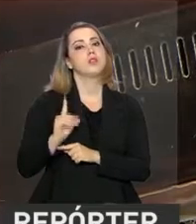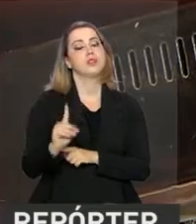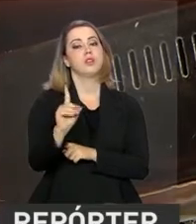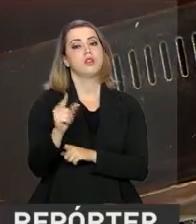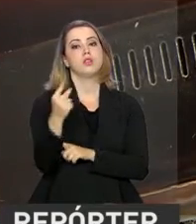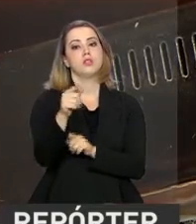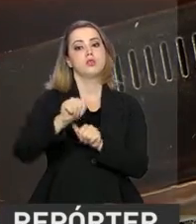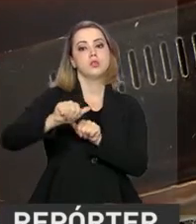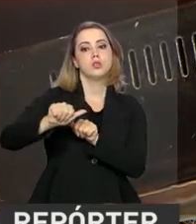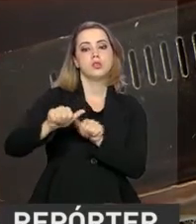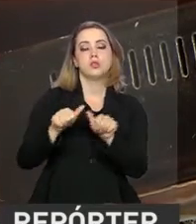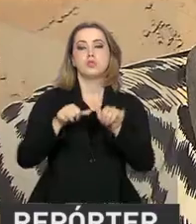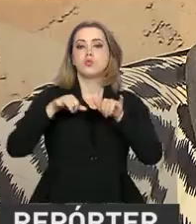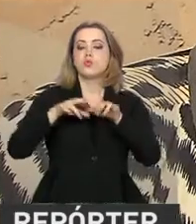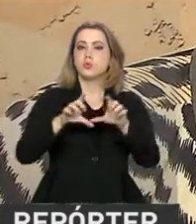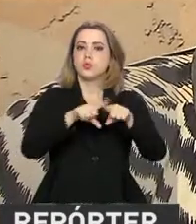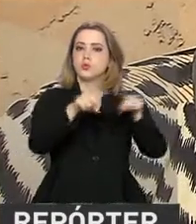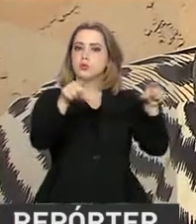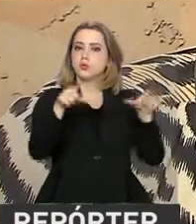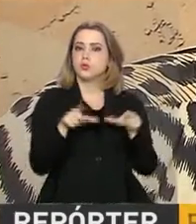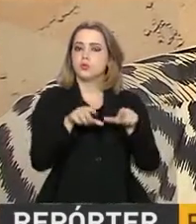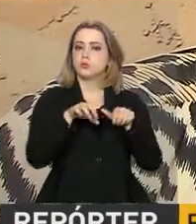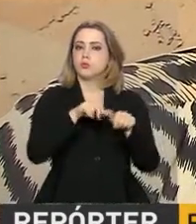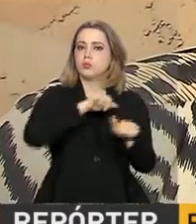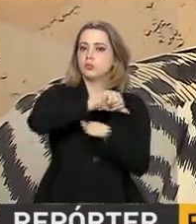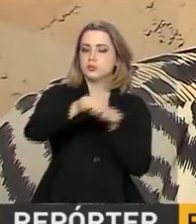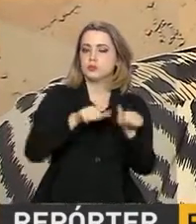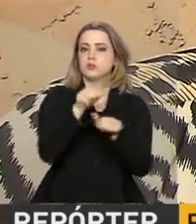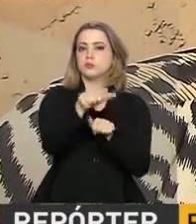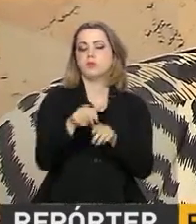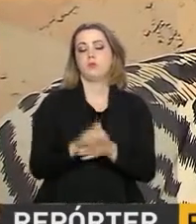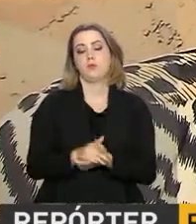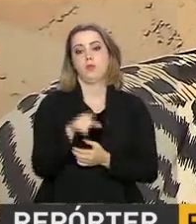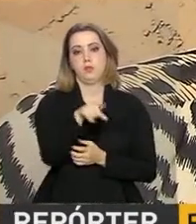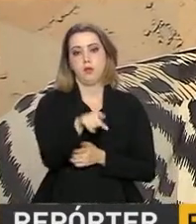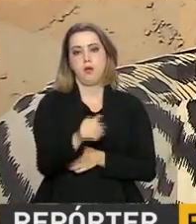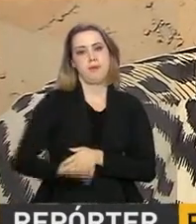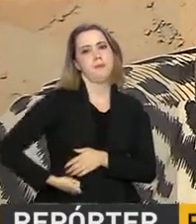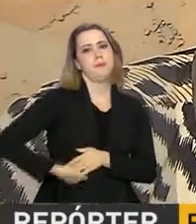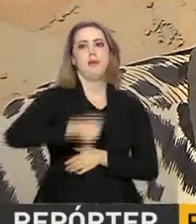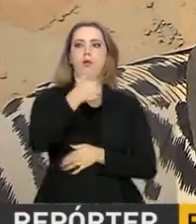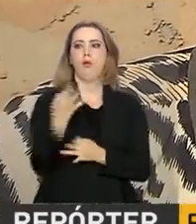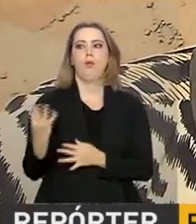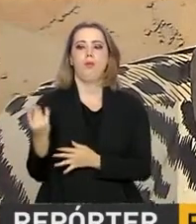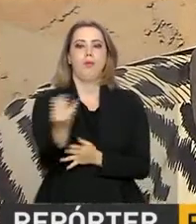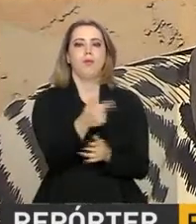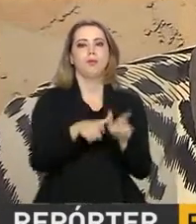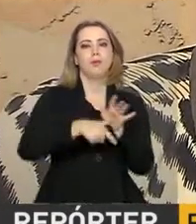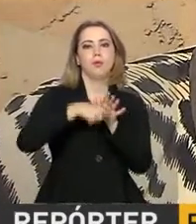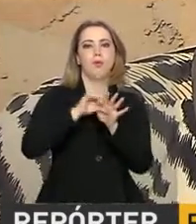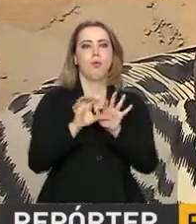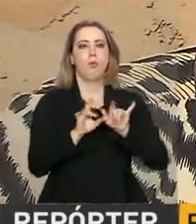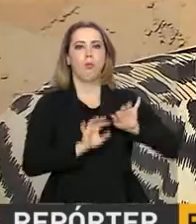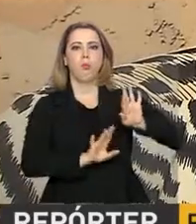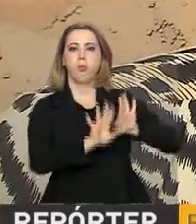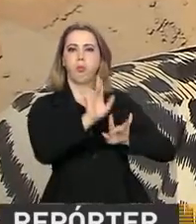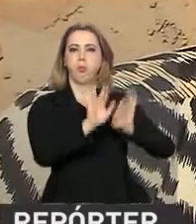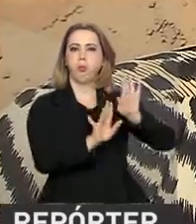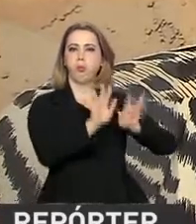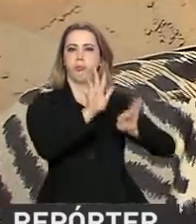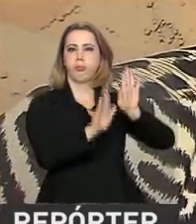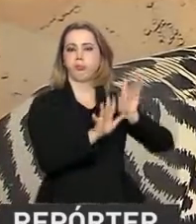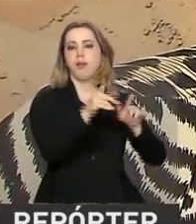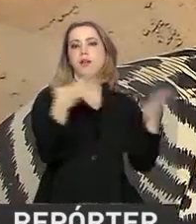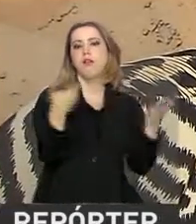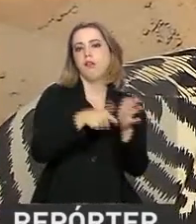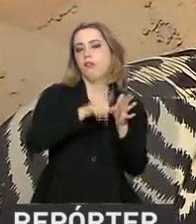conversor digital de graça melhorou bastante pra mim também é porque é que pegava o juiz canas televisão quando chovia às vezes saiu do ar